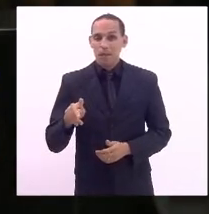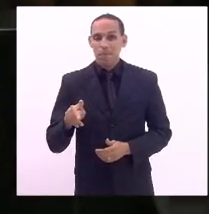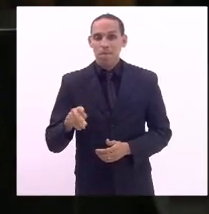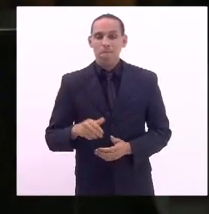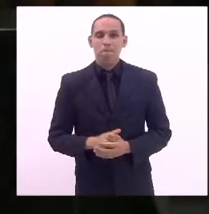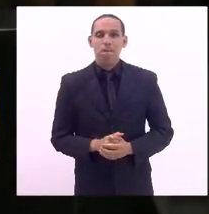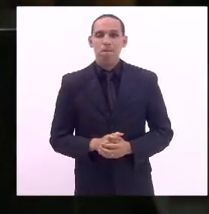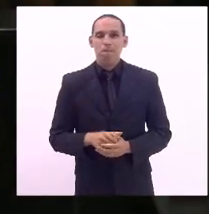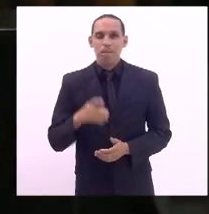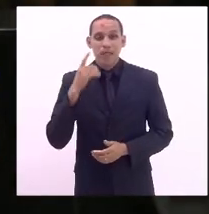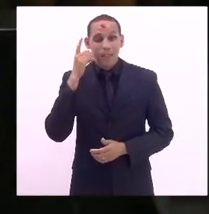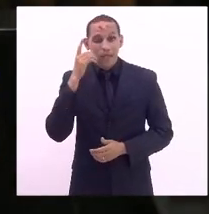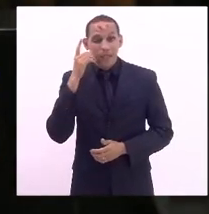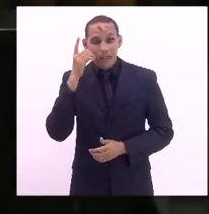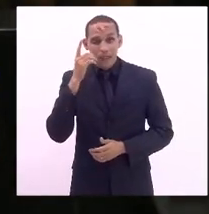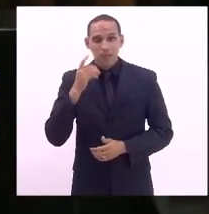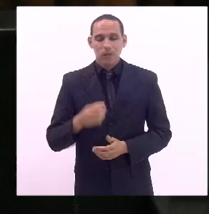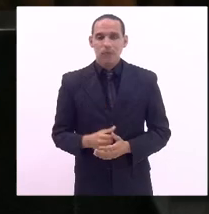deputada...